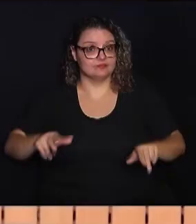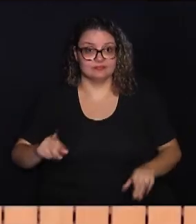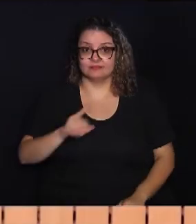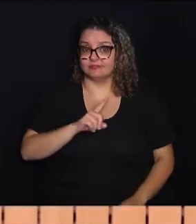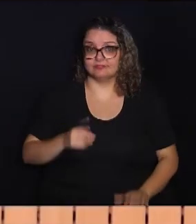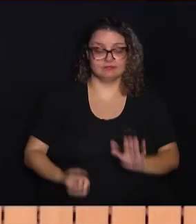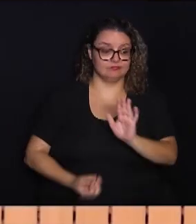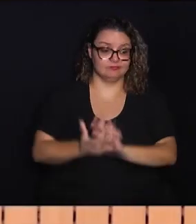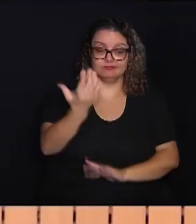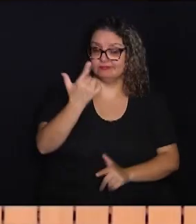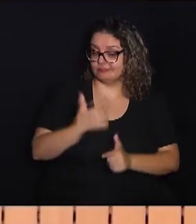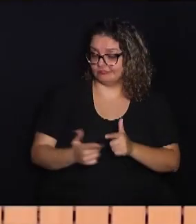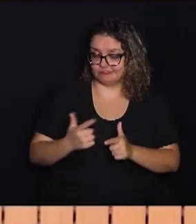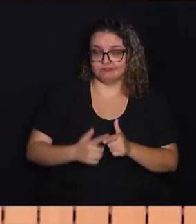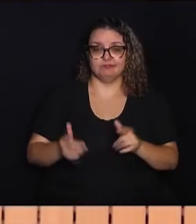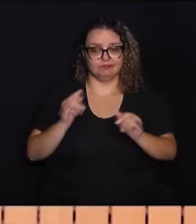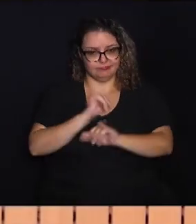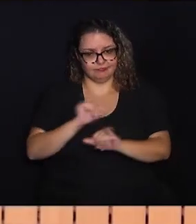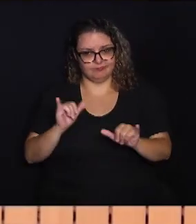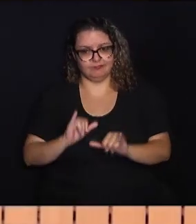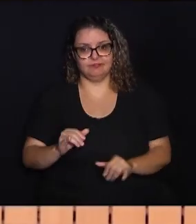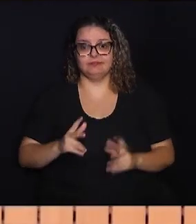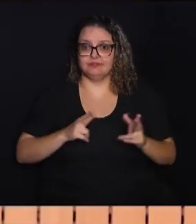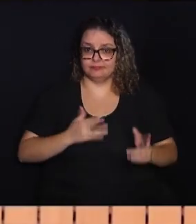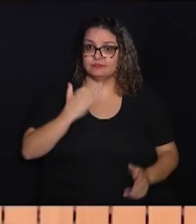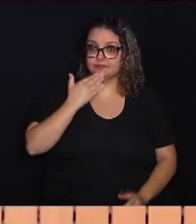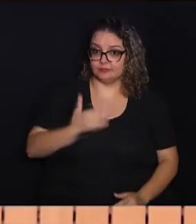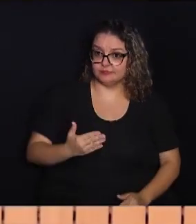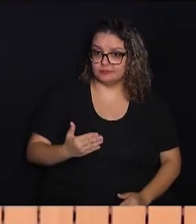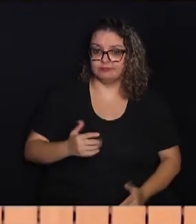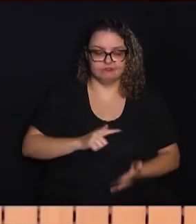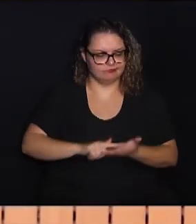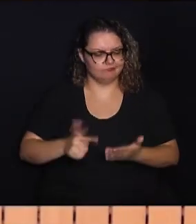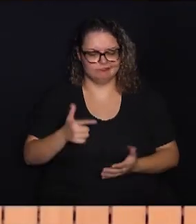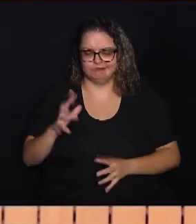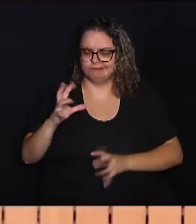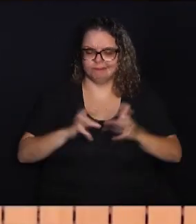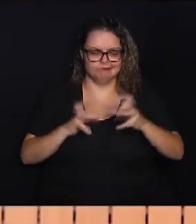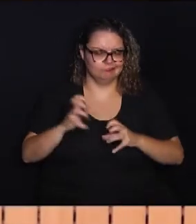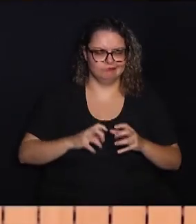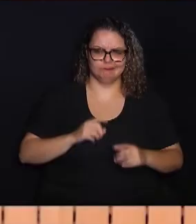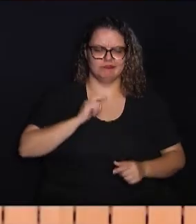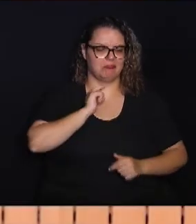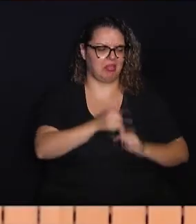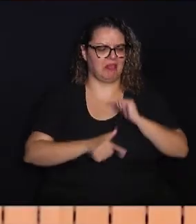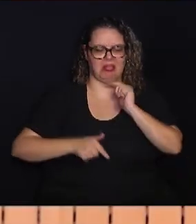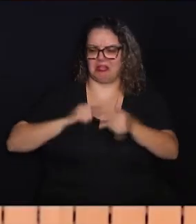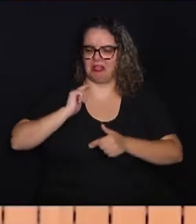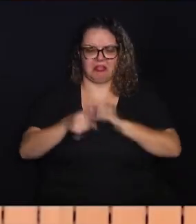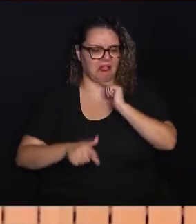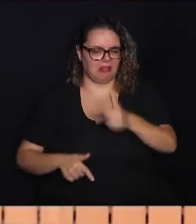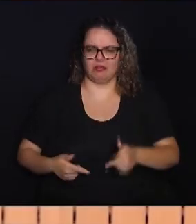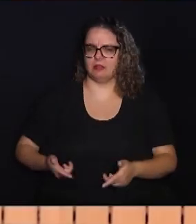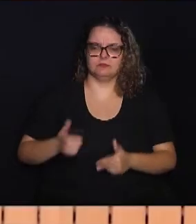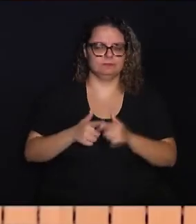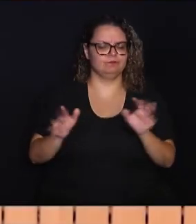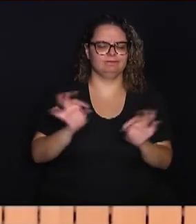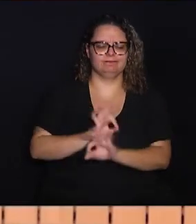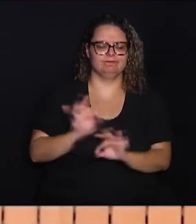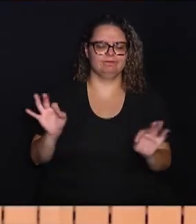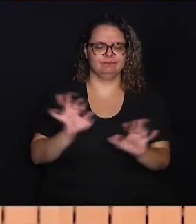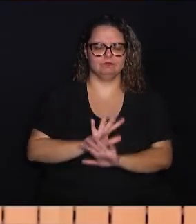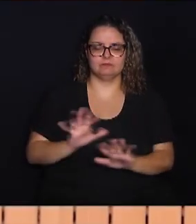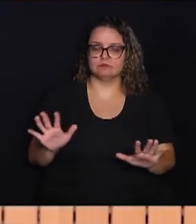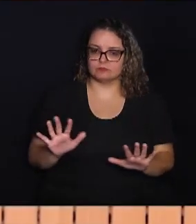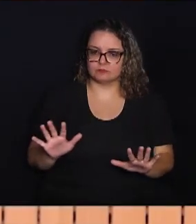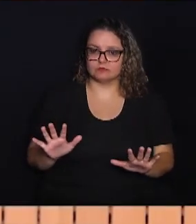problemas uma uma campanha como eu pedi limpa sem briga sem ofensa sem sem problema com ninguém